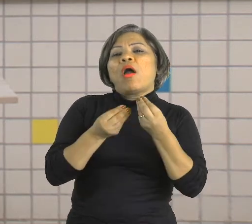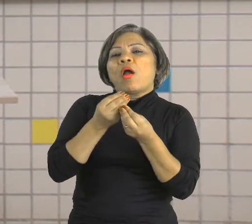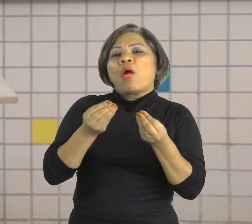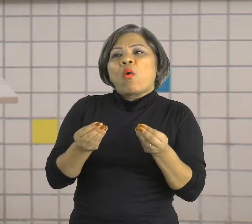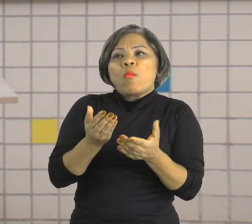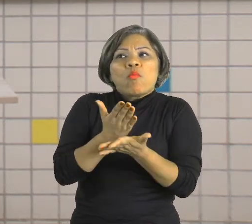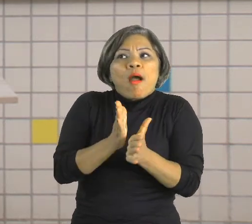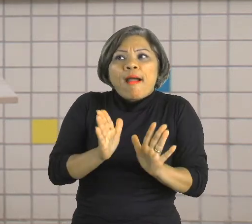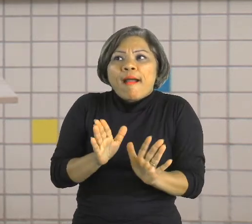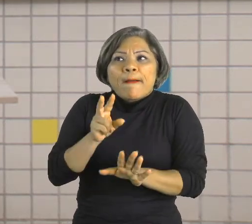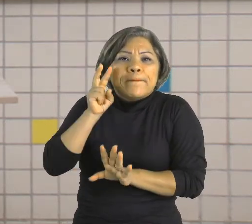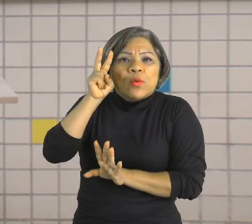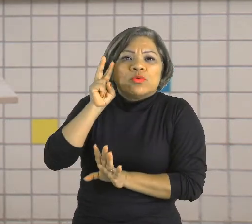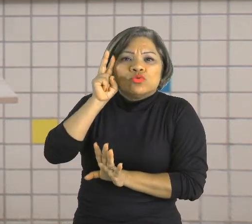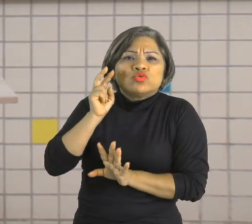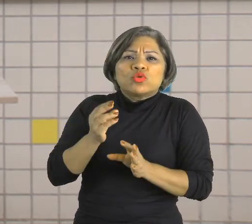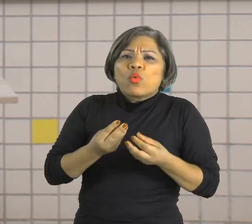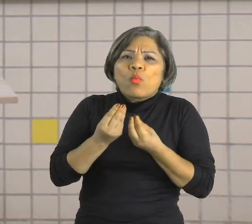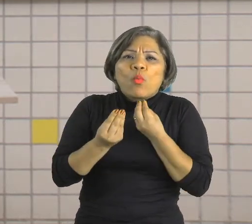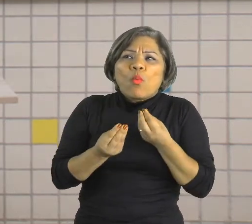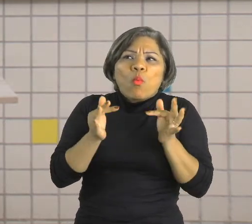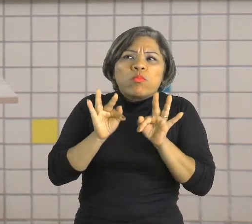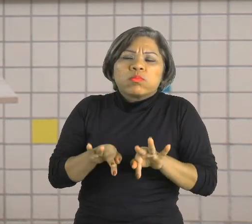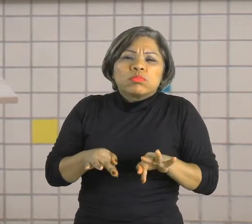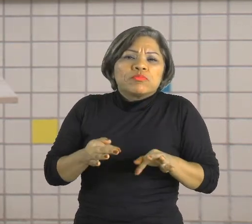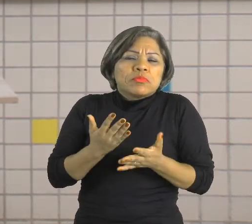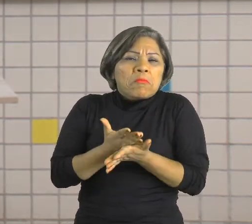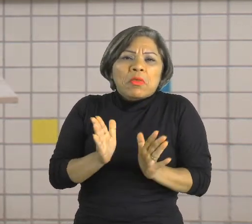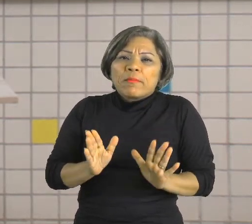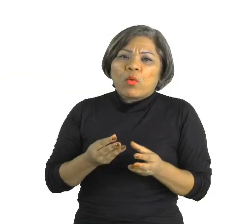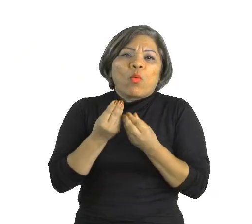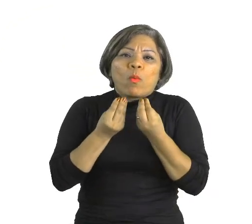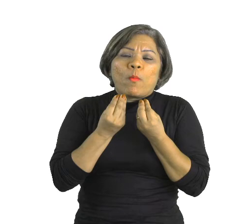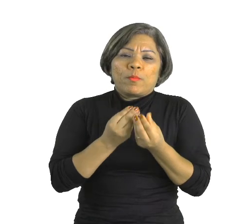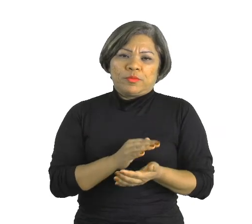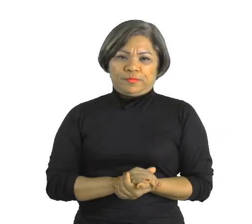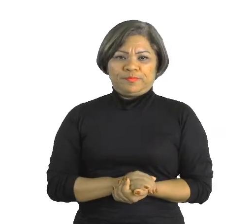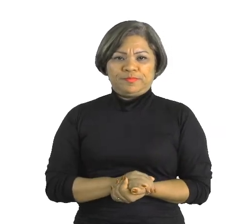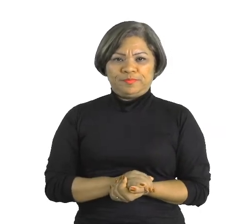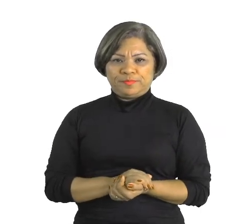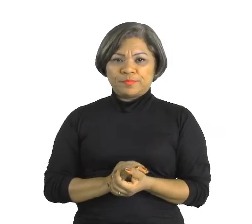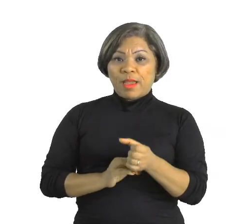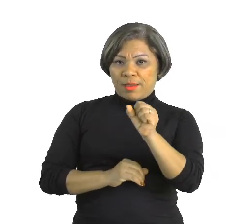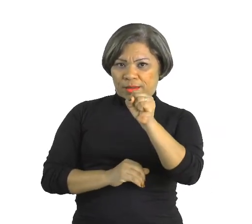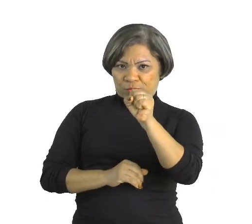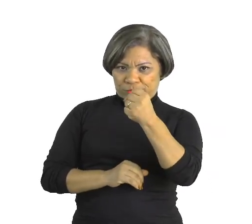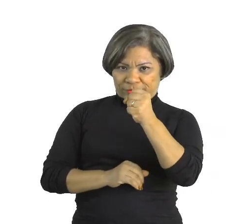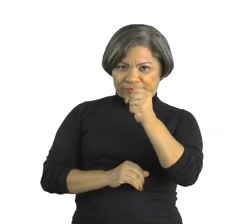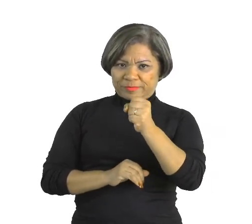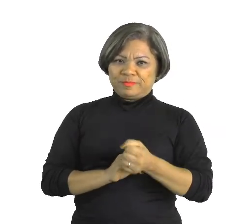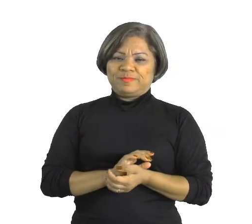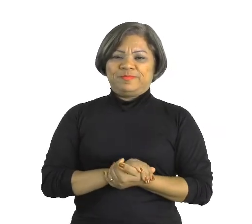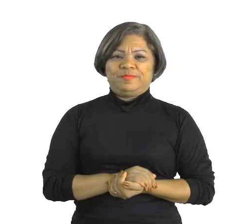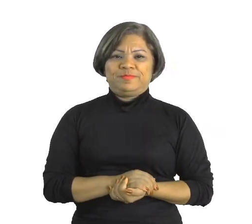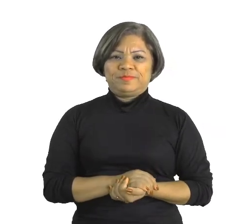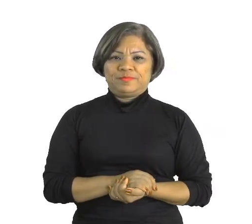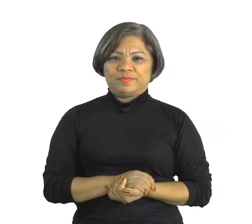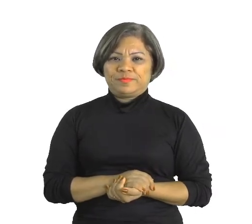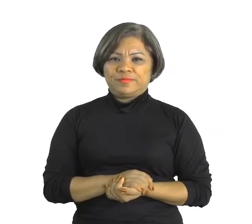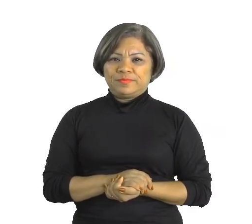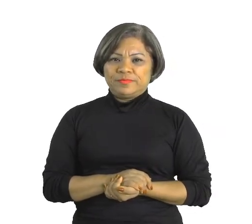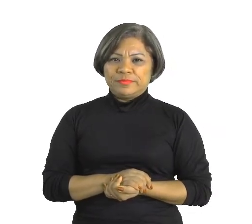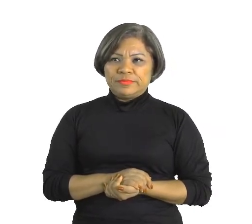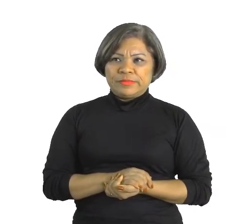história? Como no final tudo acabou, ok? Questão 8. A